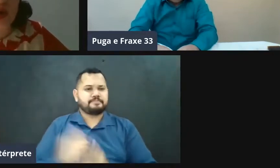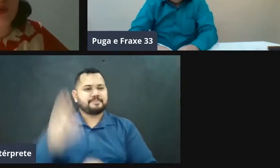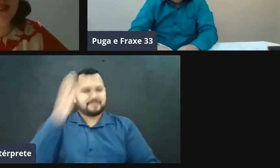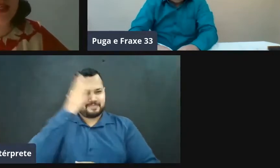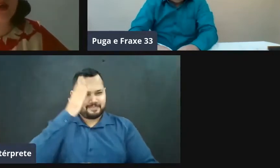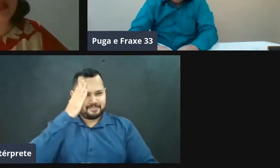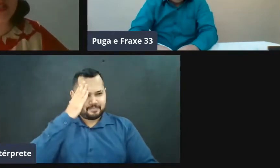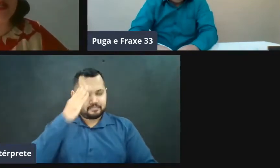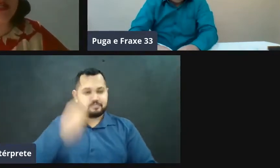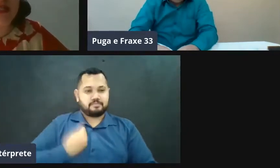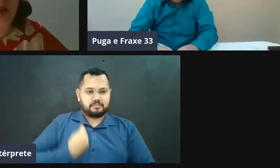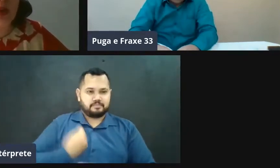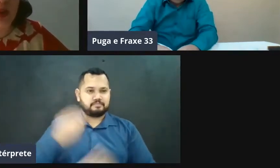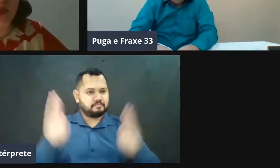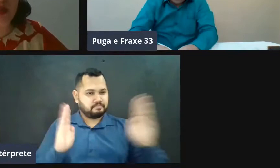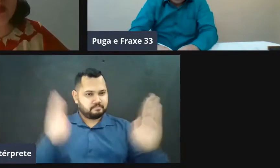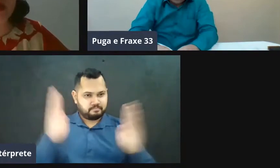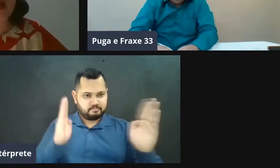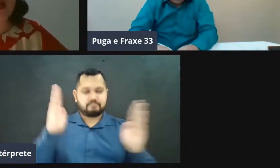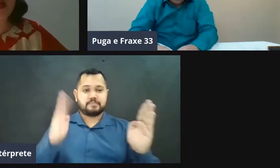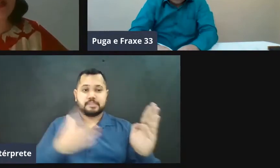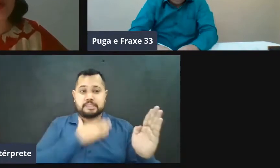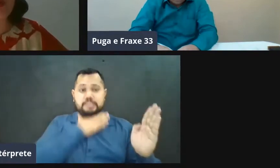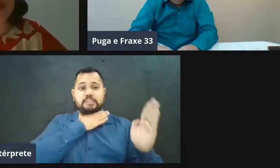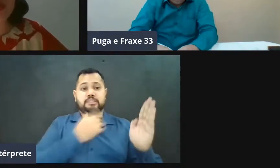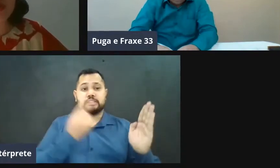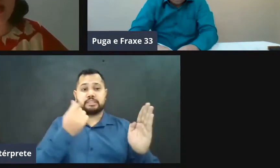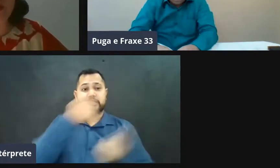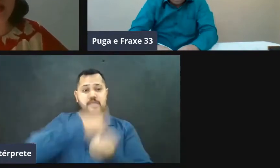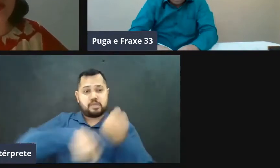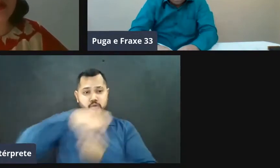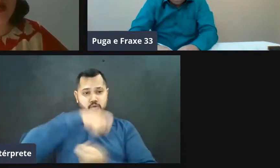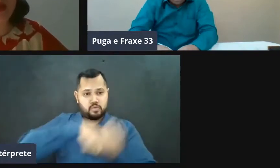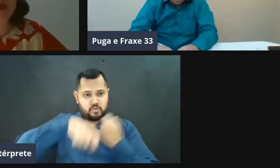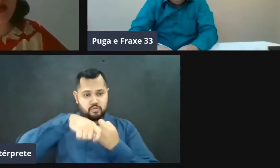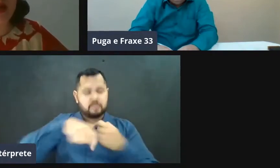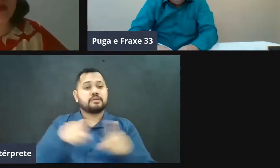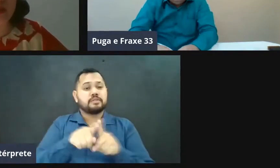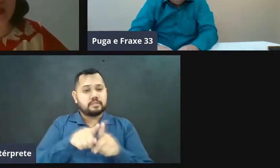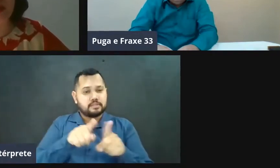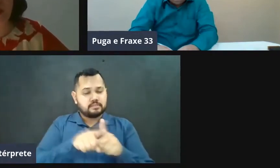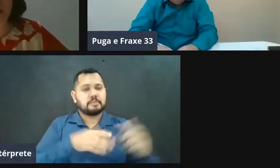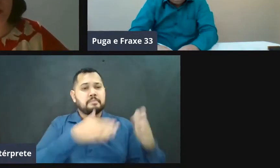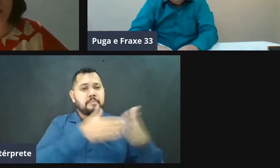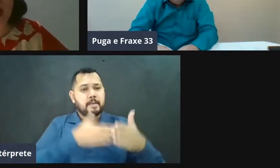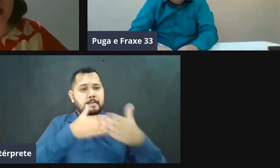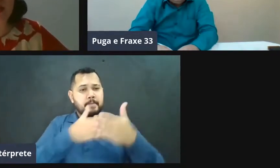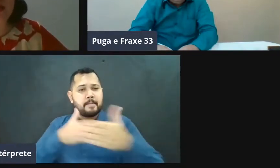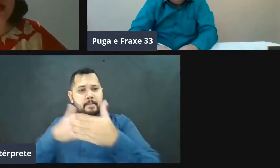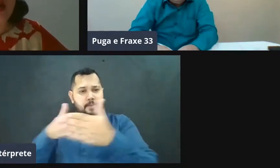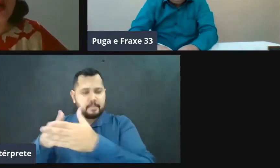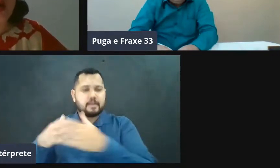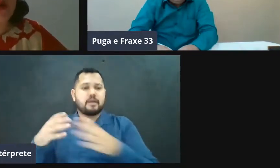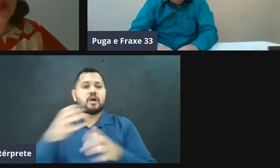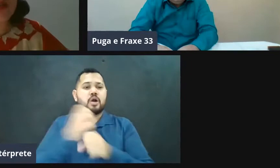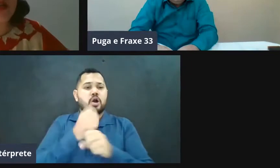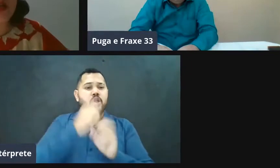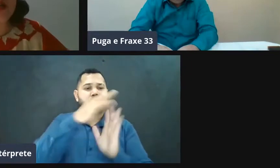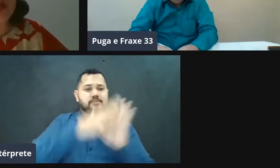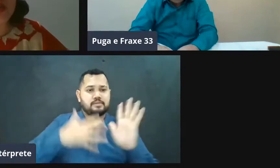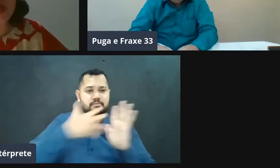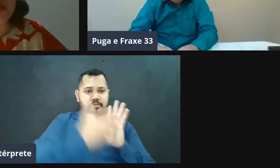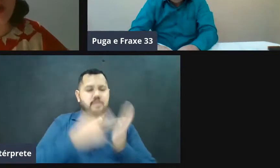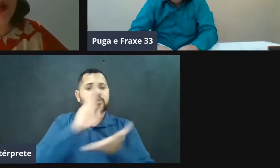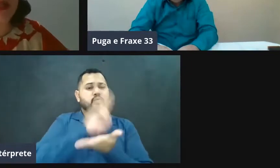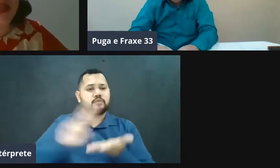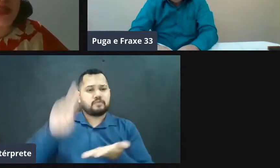vivencia agora um cenário de crise econômica e de contingenciamento orçamentário das universidades, qual a estratégia